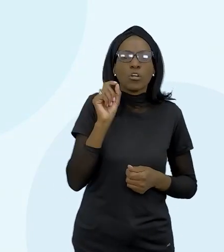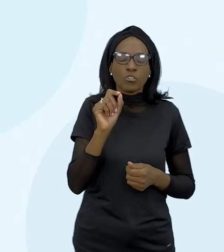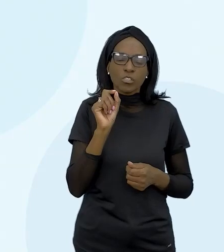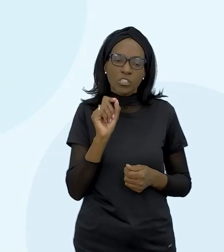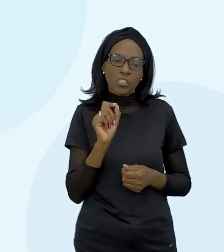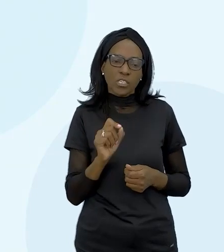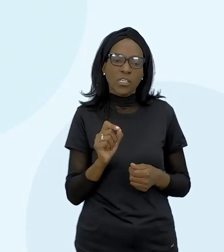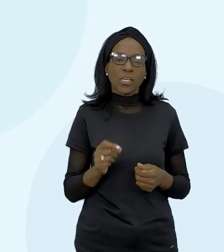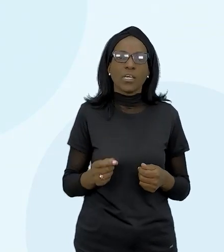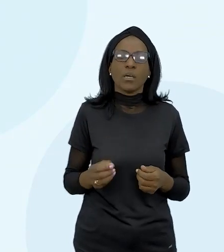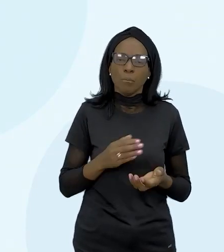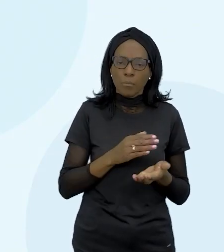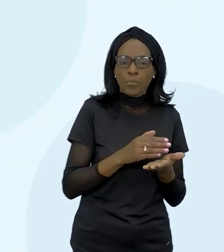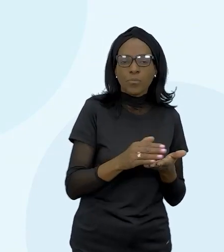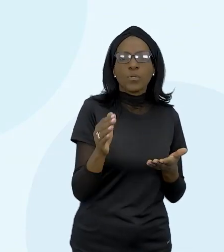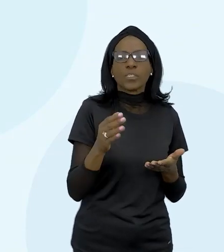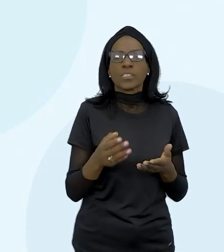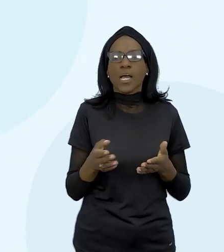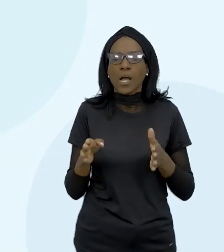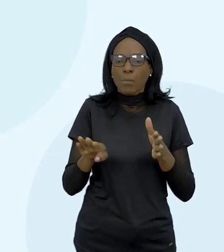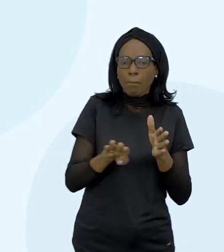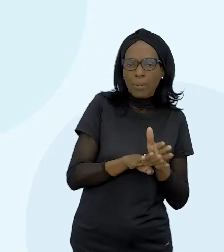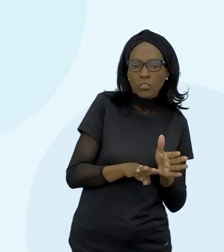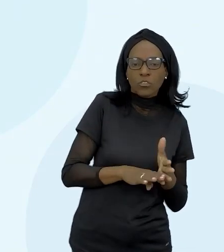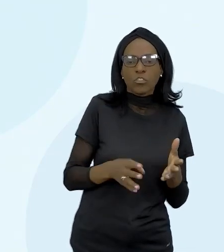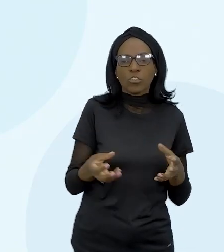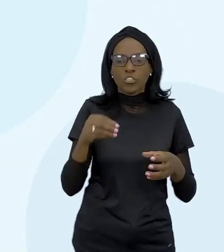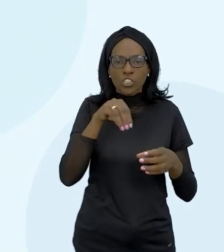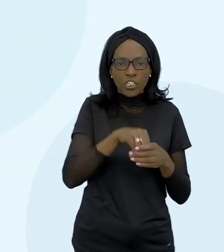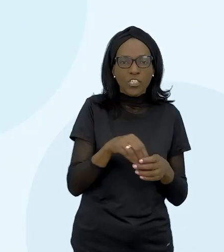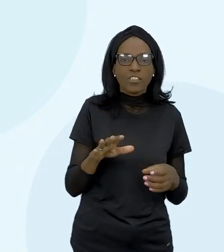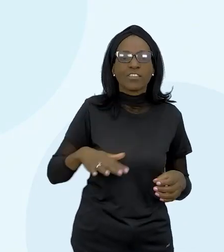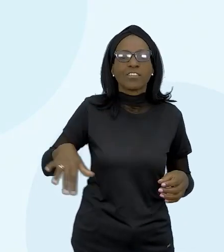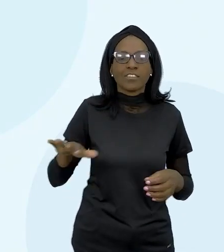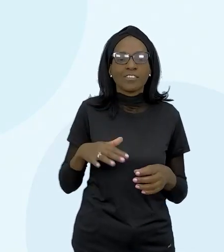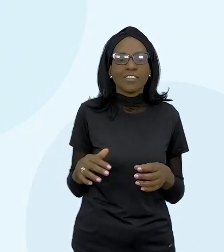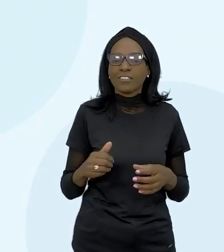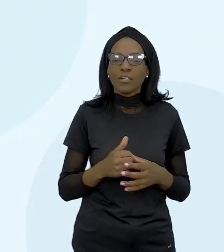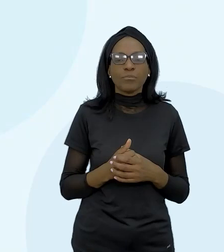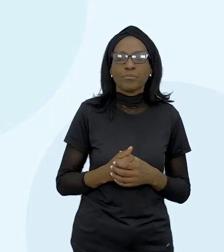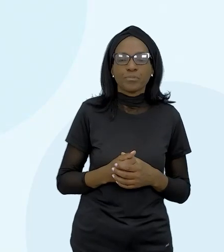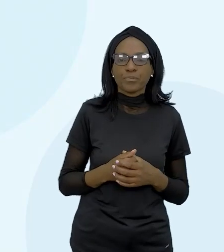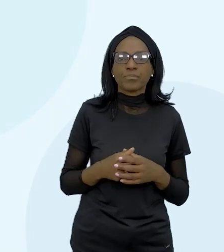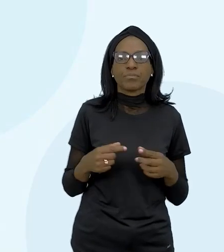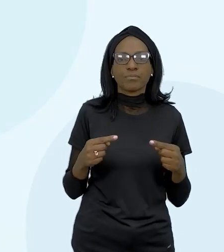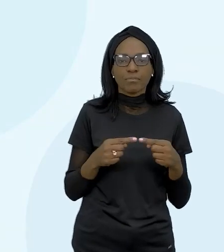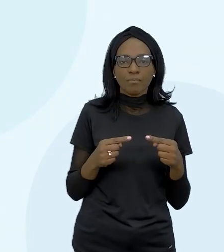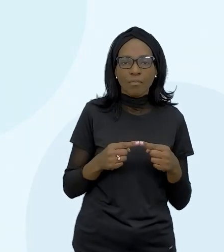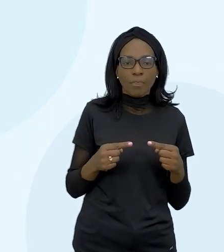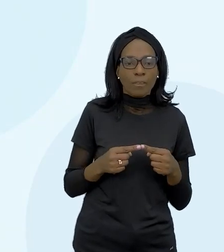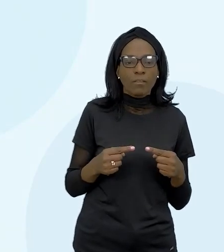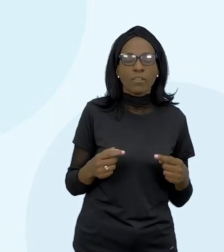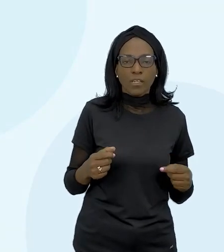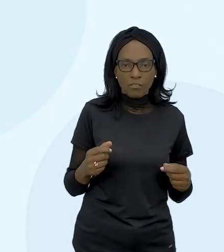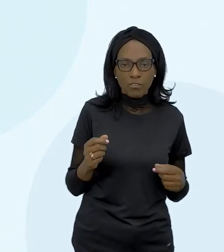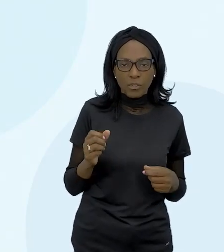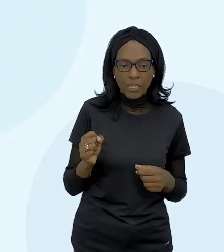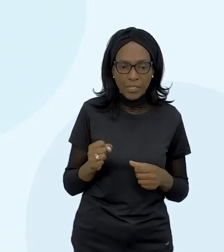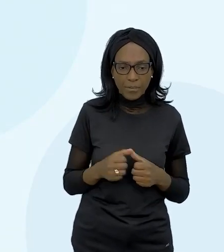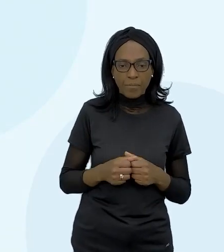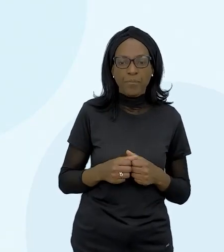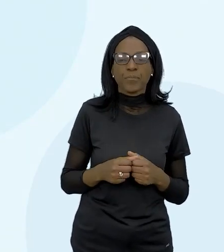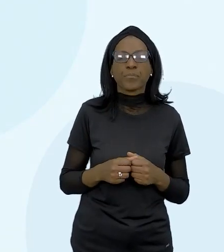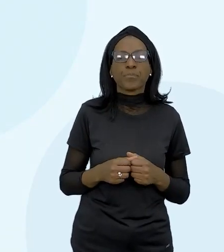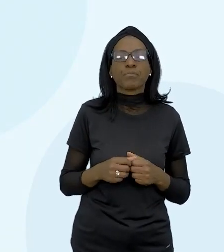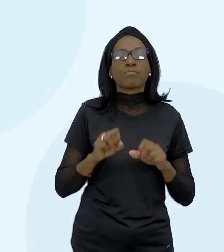para implementar uma metodologia ativa dentro da sua aula, de acordo com aquela turma específica, porque às vezes